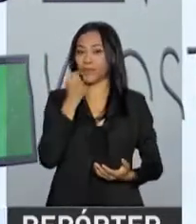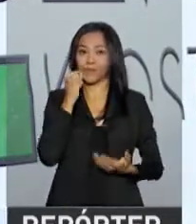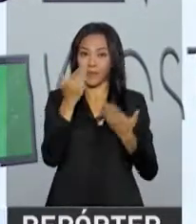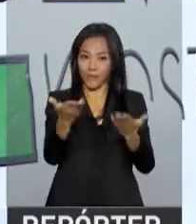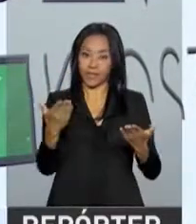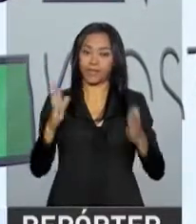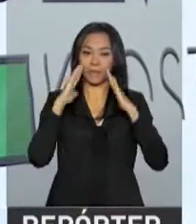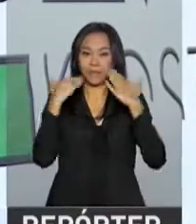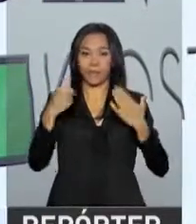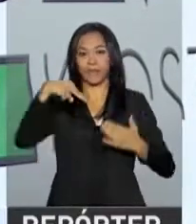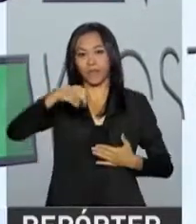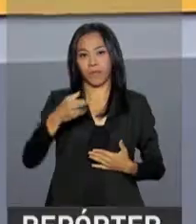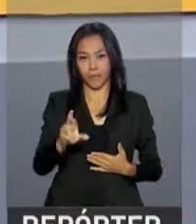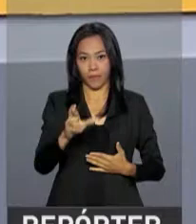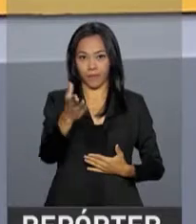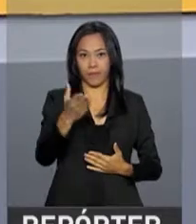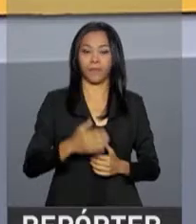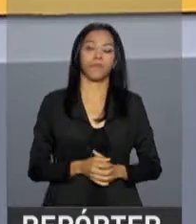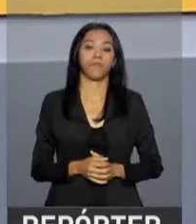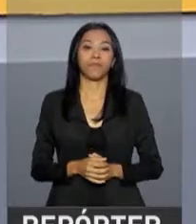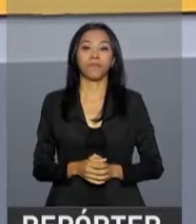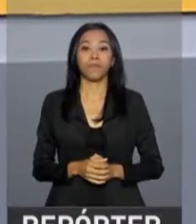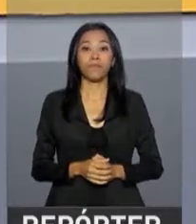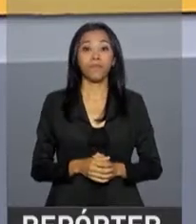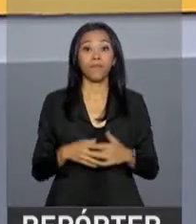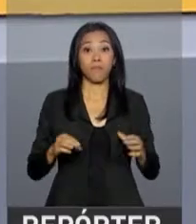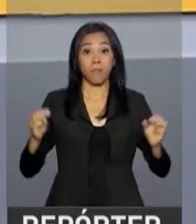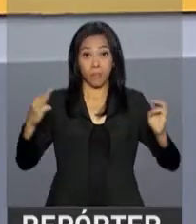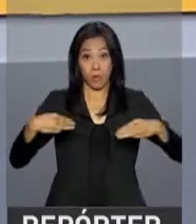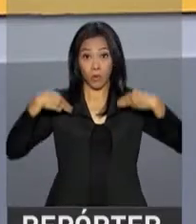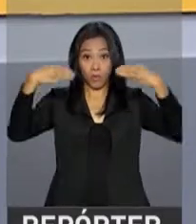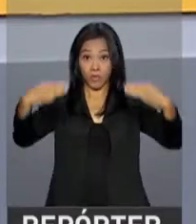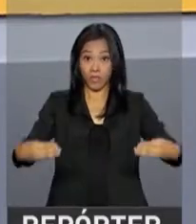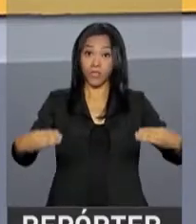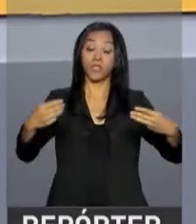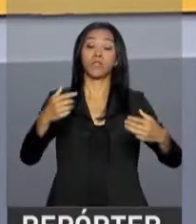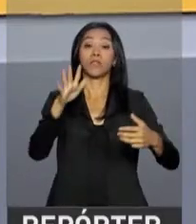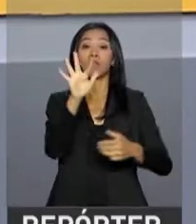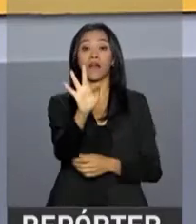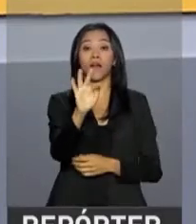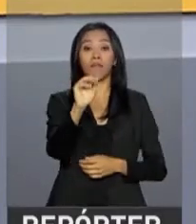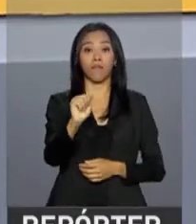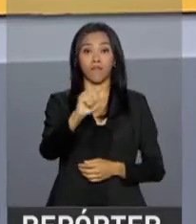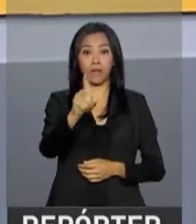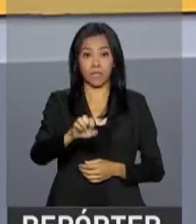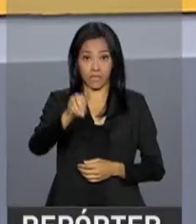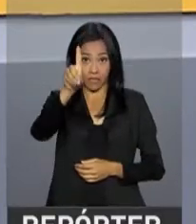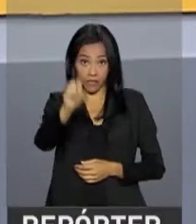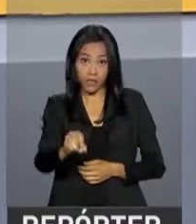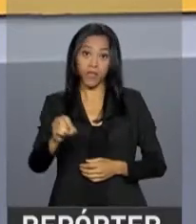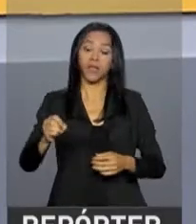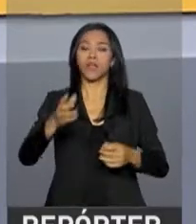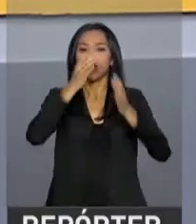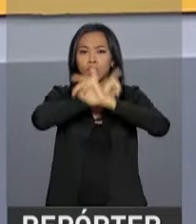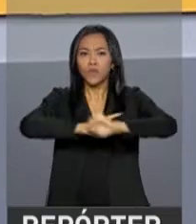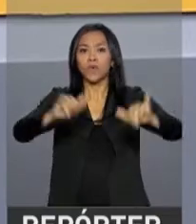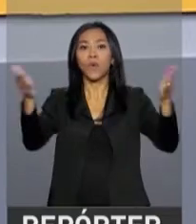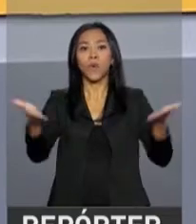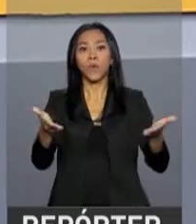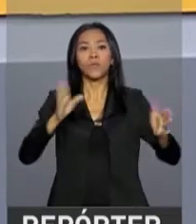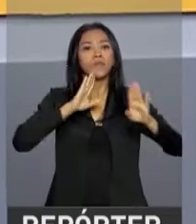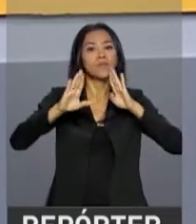para tv nbr o ministro da fazenda henrique meirelles divulgou hoje nas redes sociais encontro com investidores